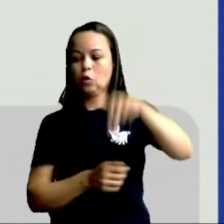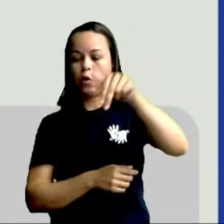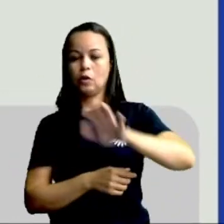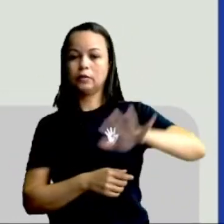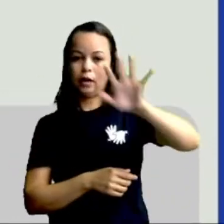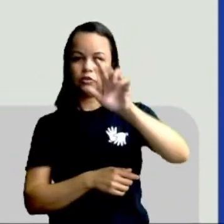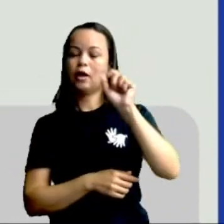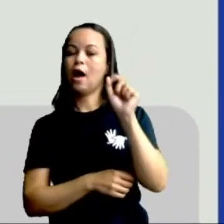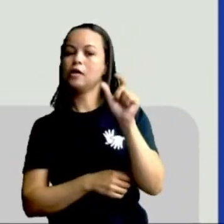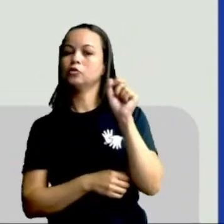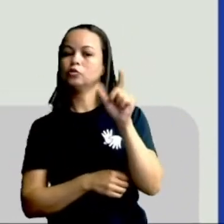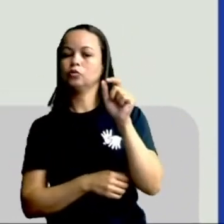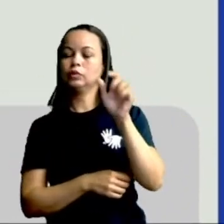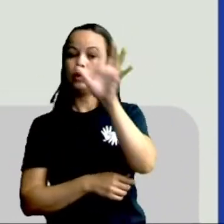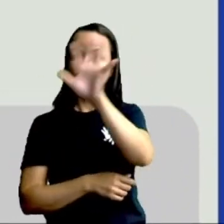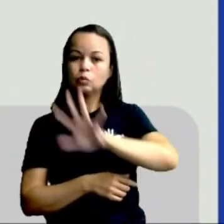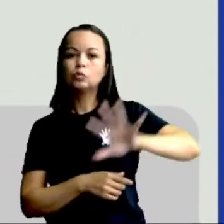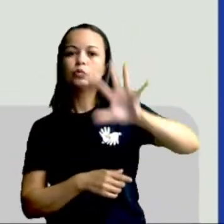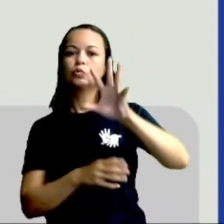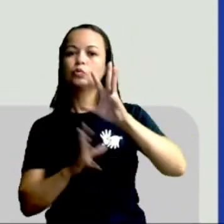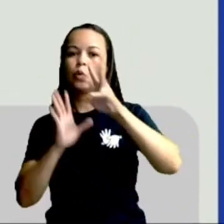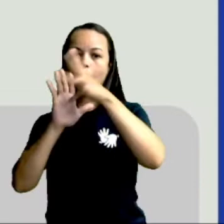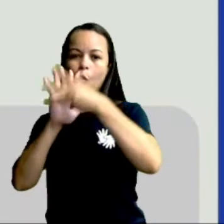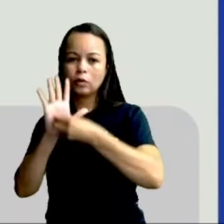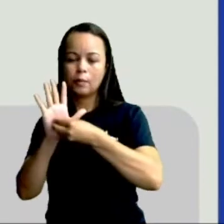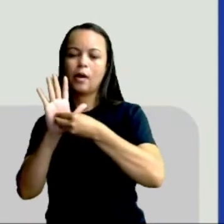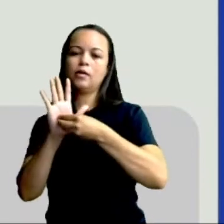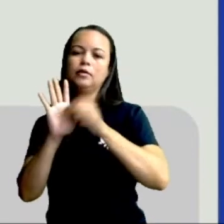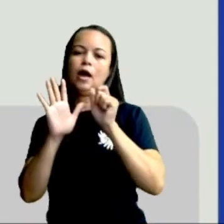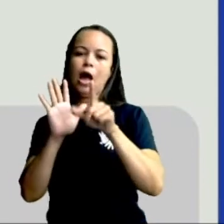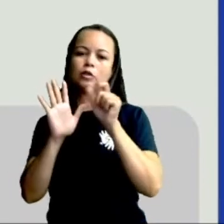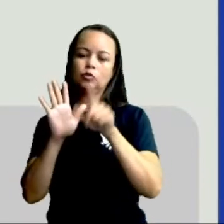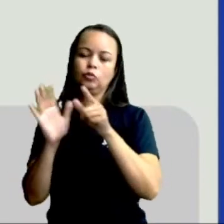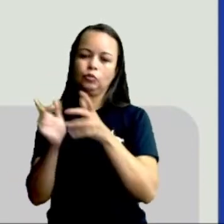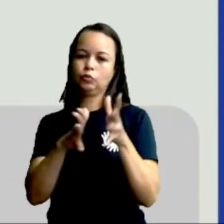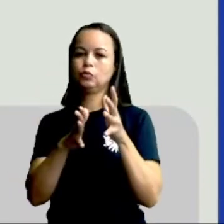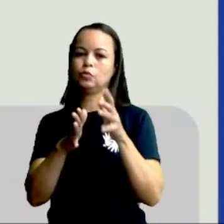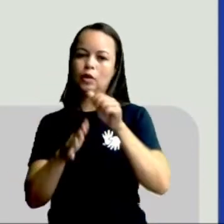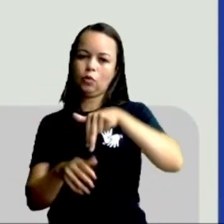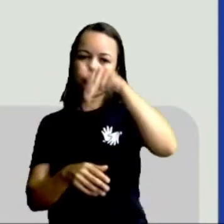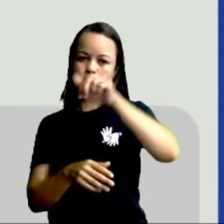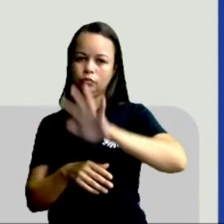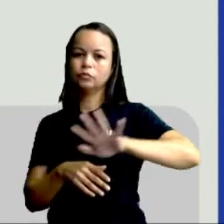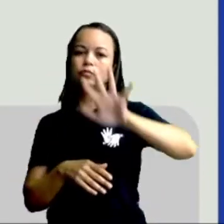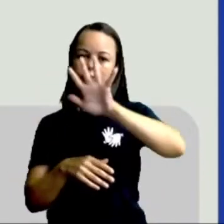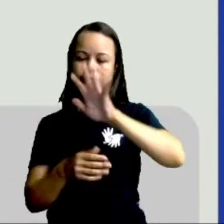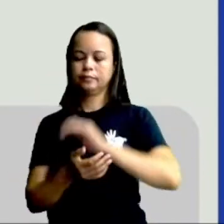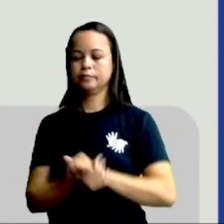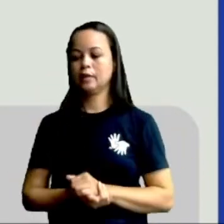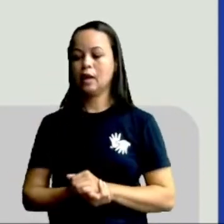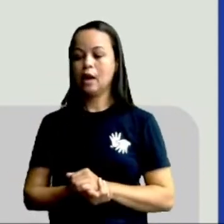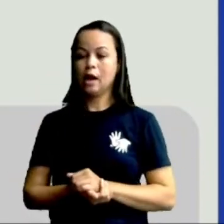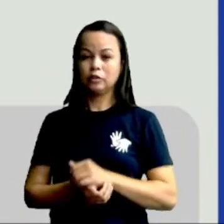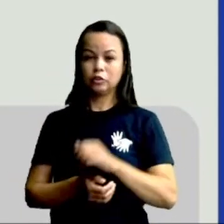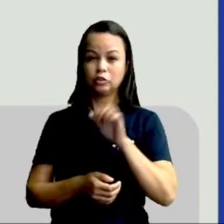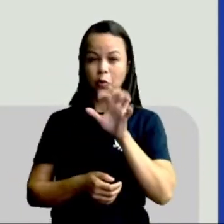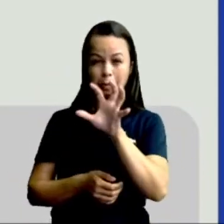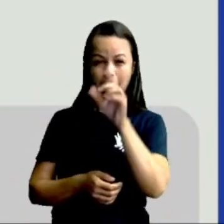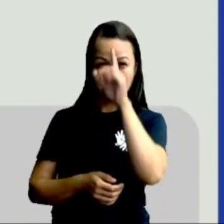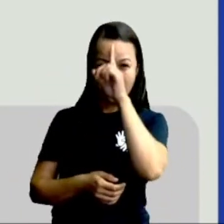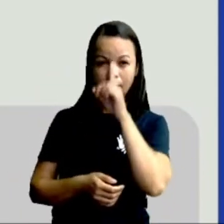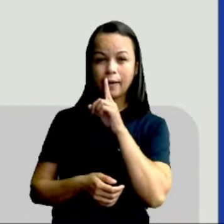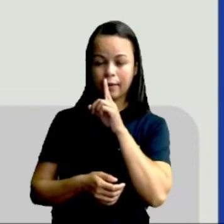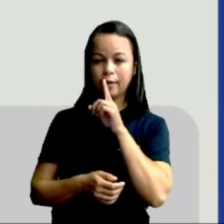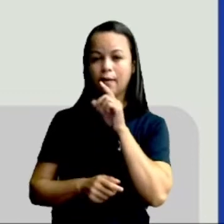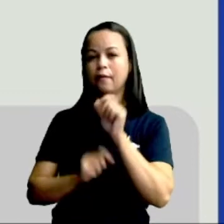de azul. Então, toda essa parte azul clarinha aqui é a região Nordeste. A região amarela, essa amarelinha aqui do